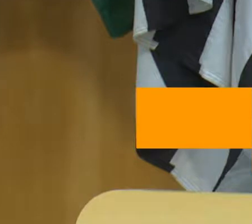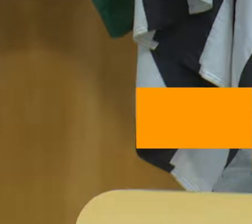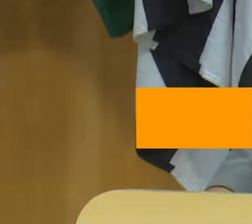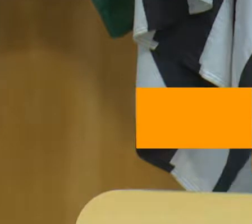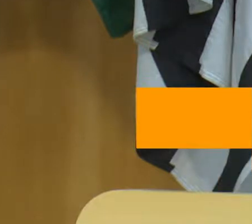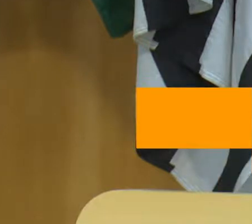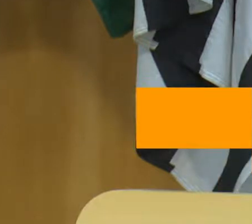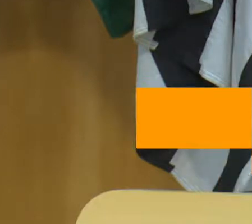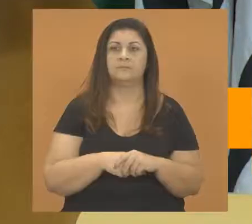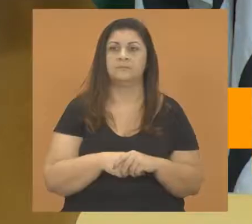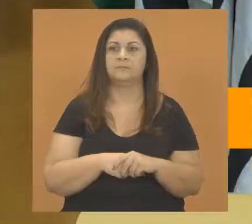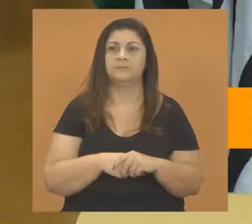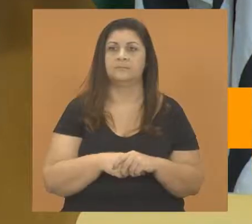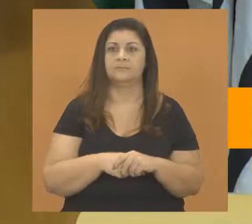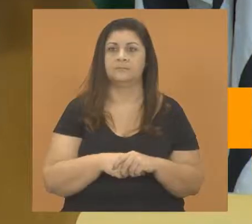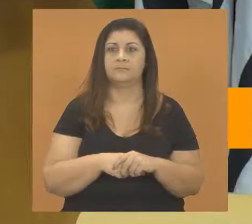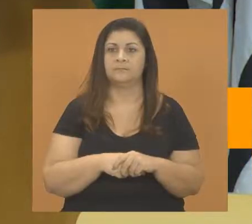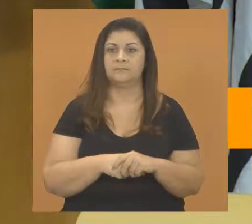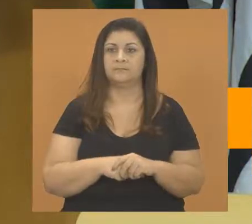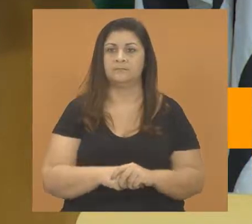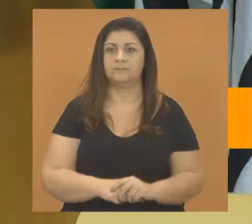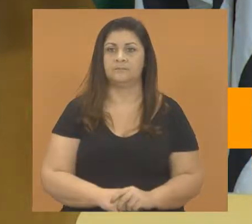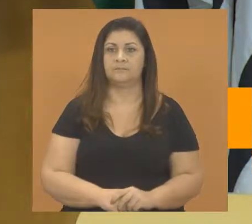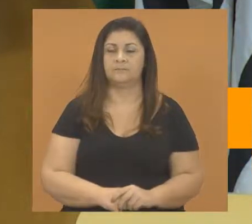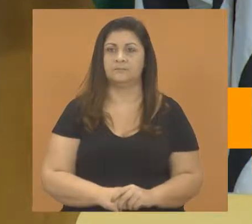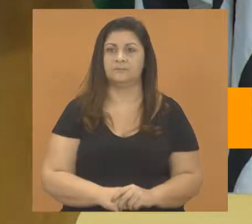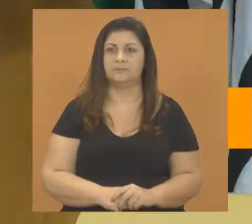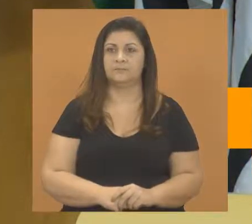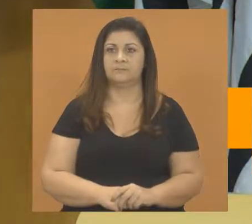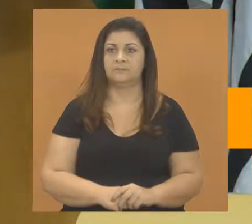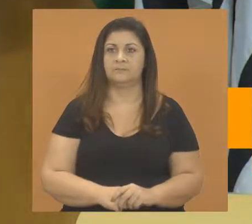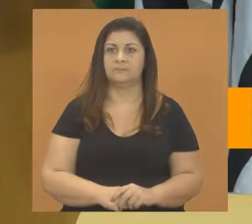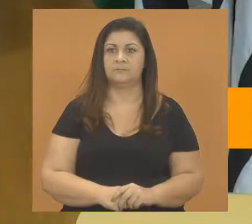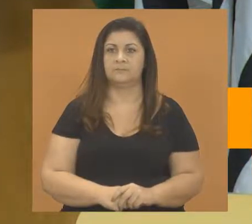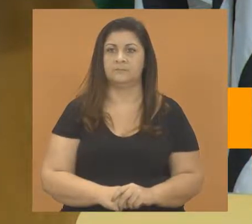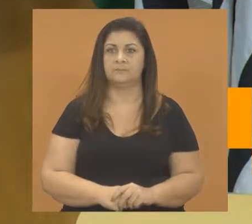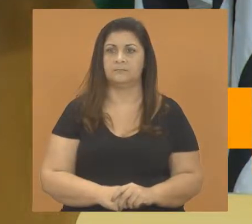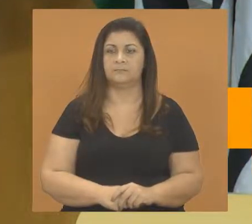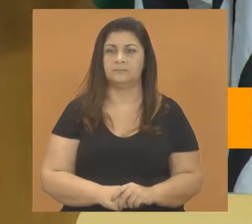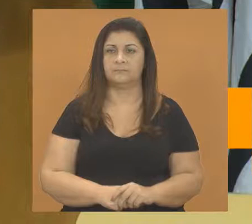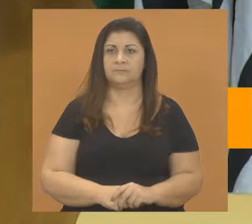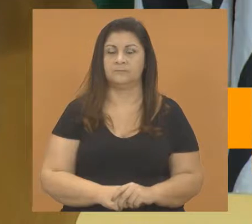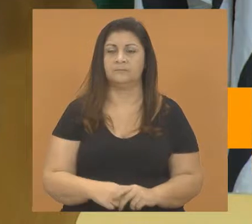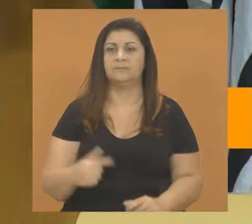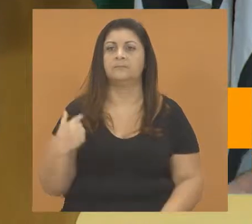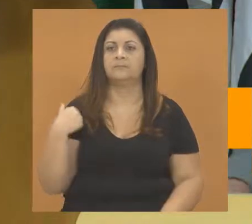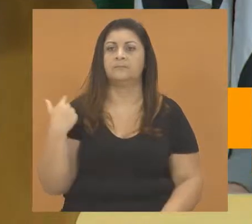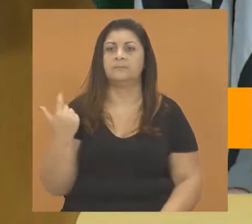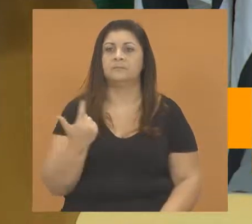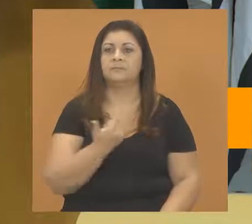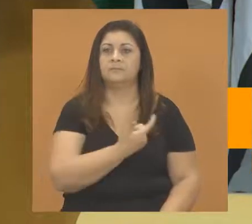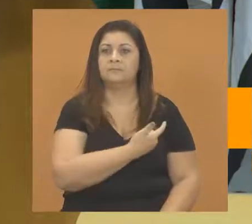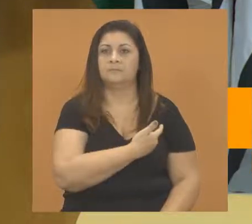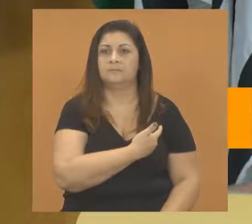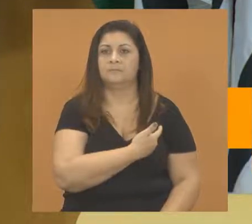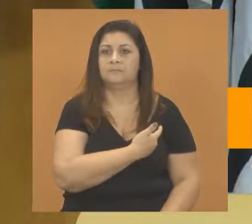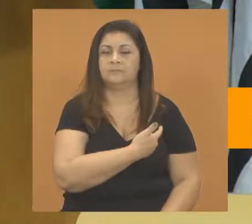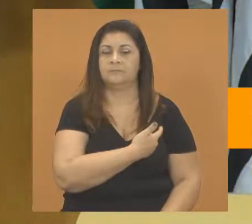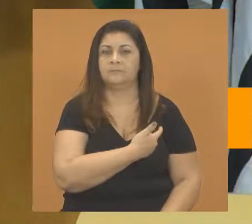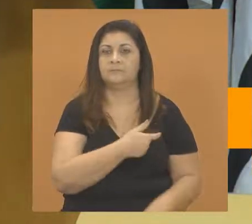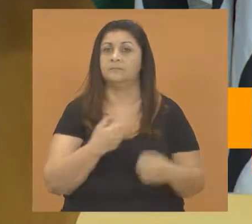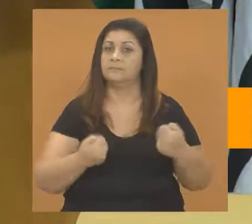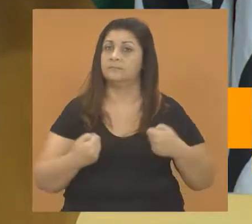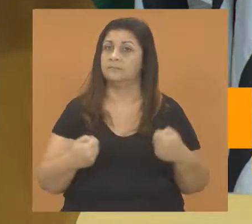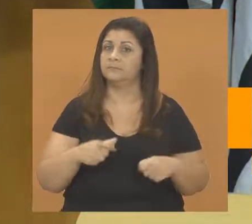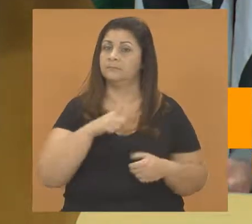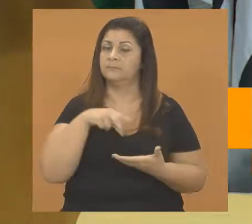1º de maio né olha nós temos que ter uma